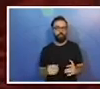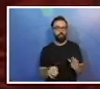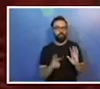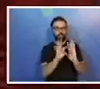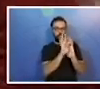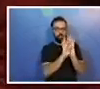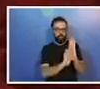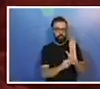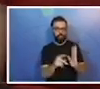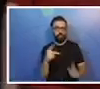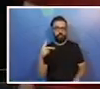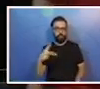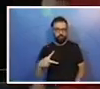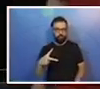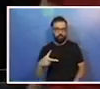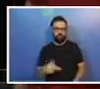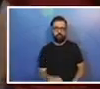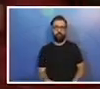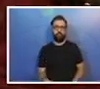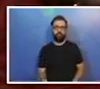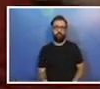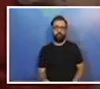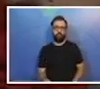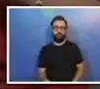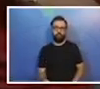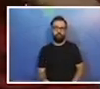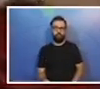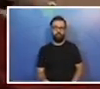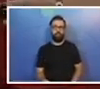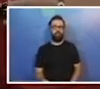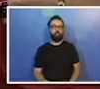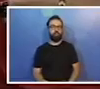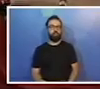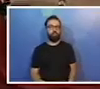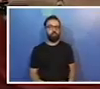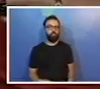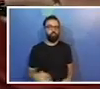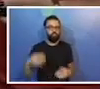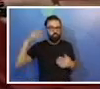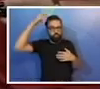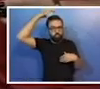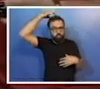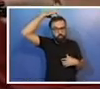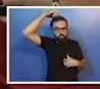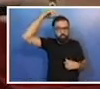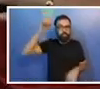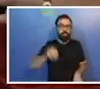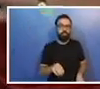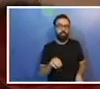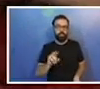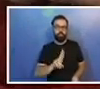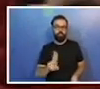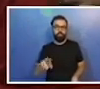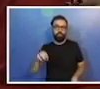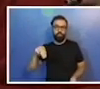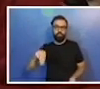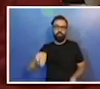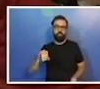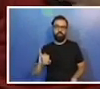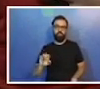texto 2, o outro exemplo que a gente ia fazer, falando sobre o mico, uma